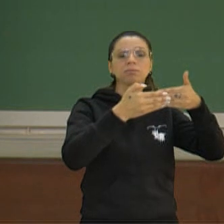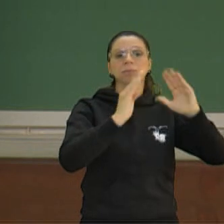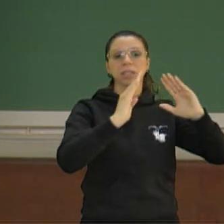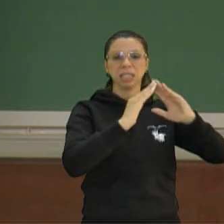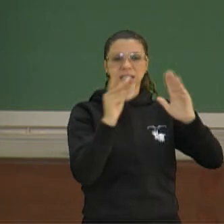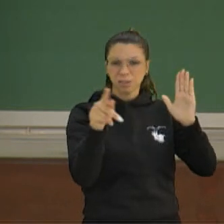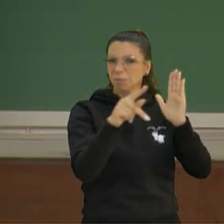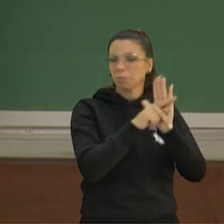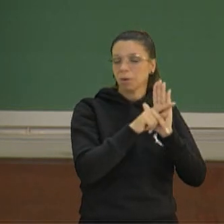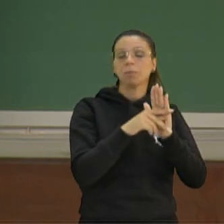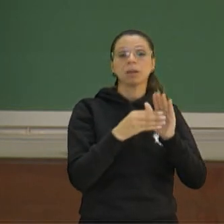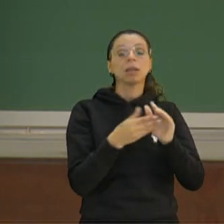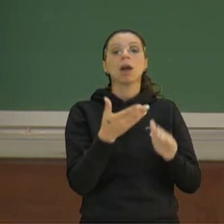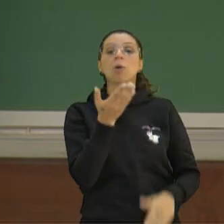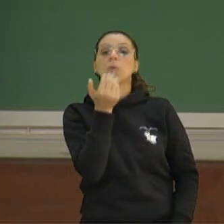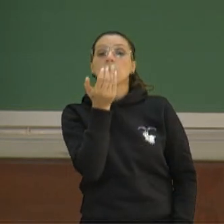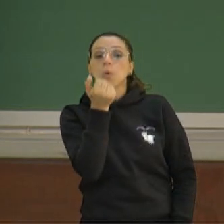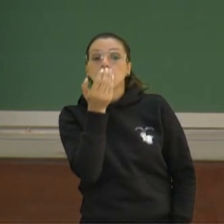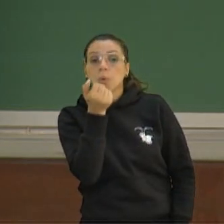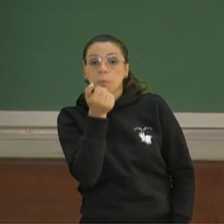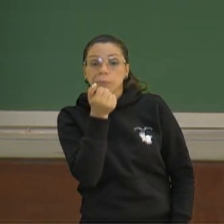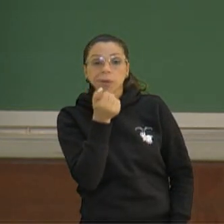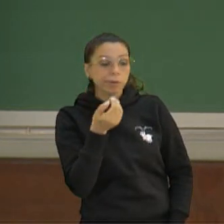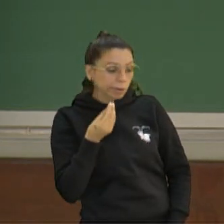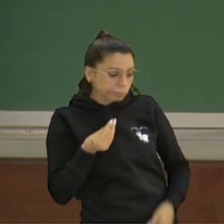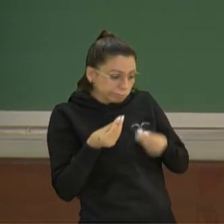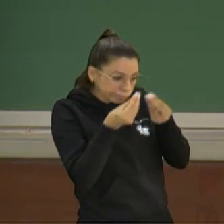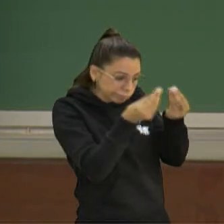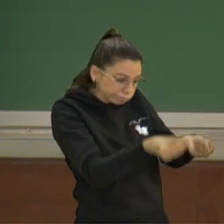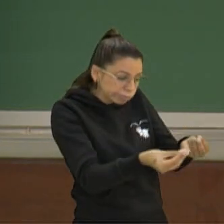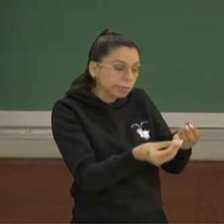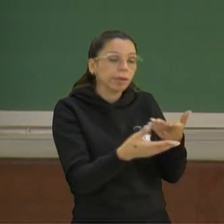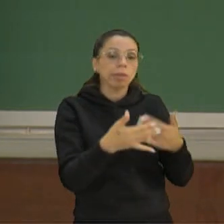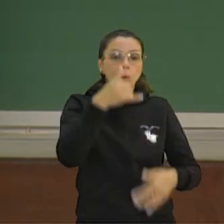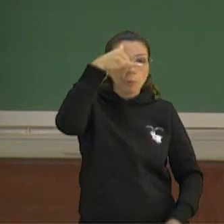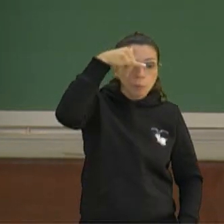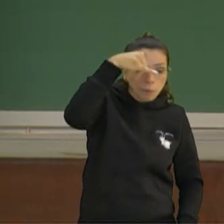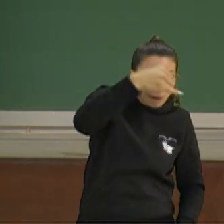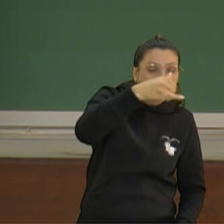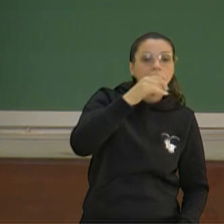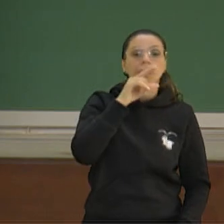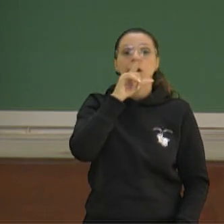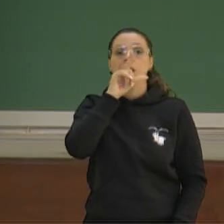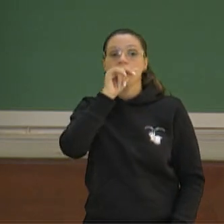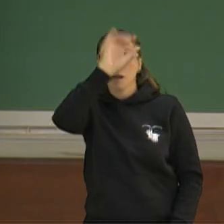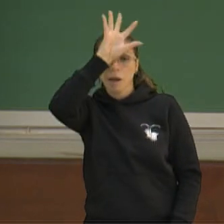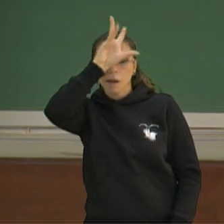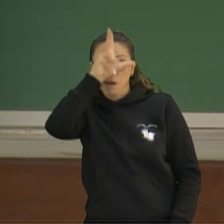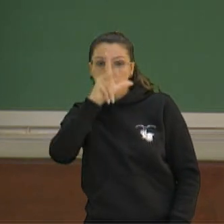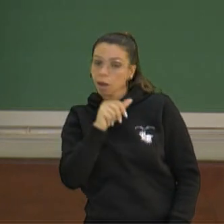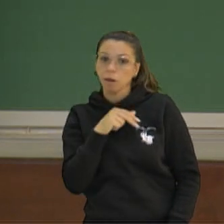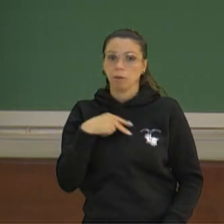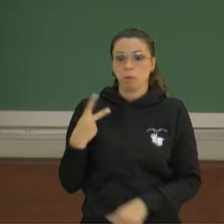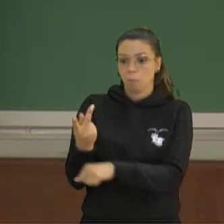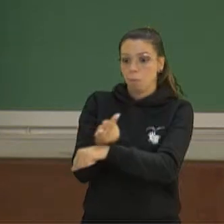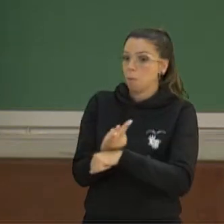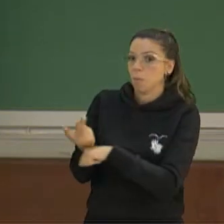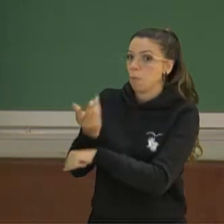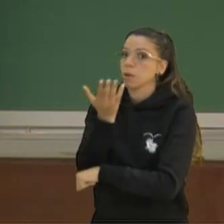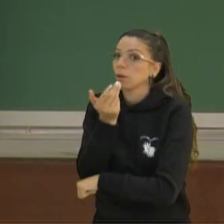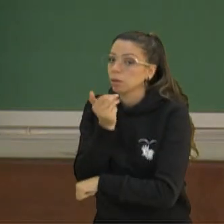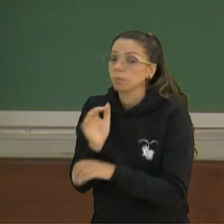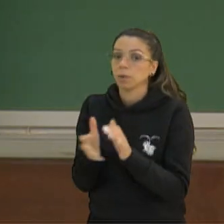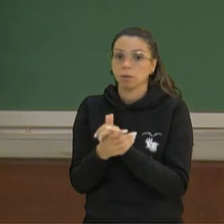seu alimento. Então, o gado, a ave, ela não vai em busca do seu alimento na natureza, ela